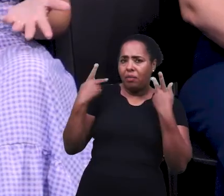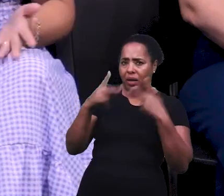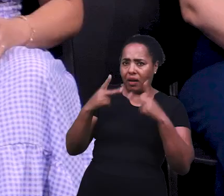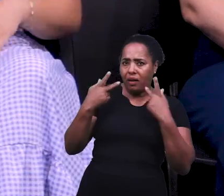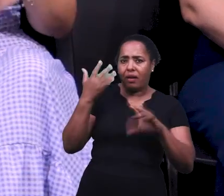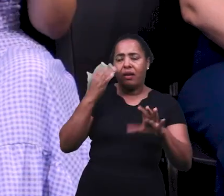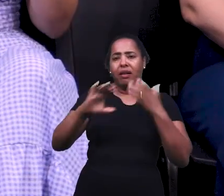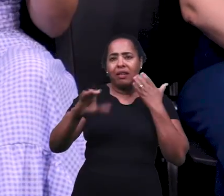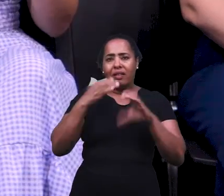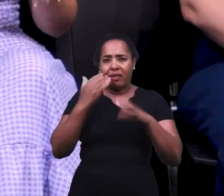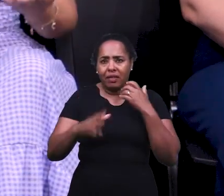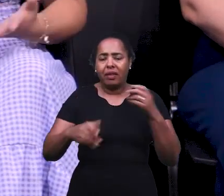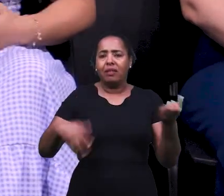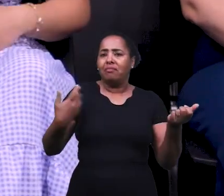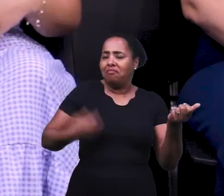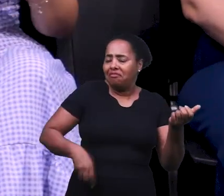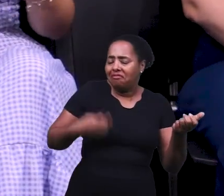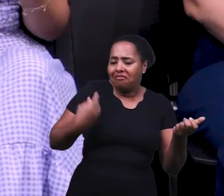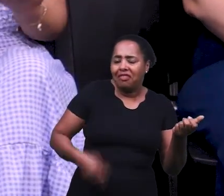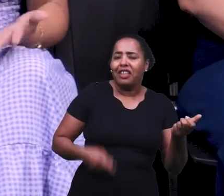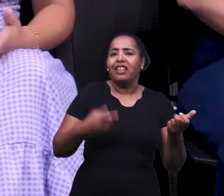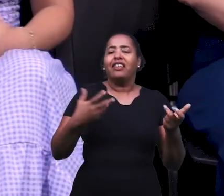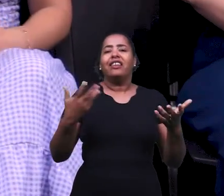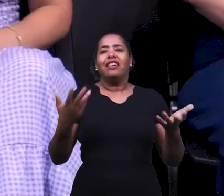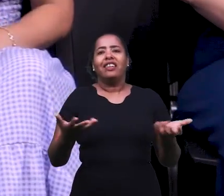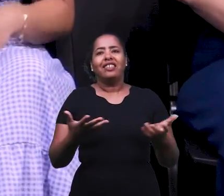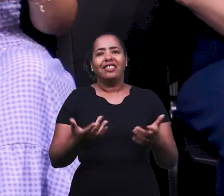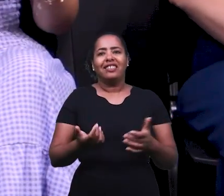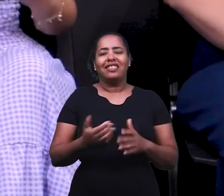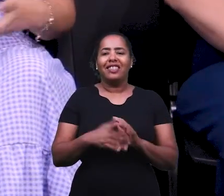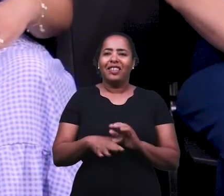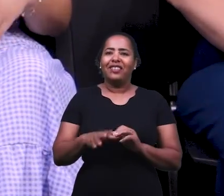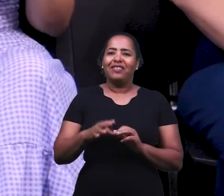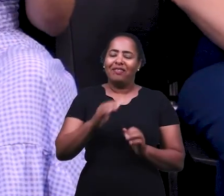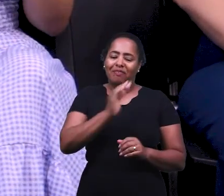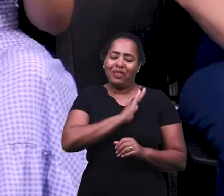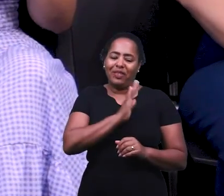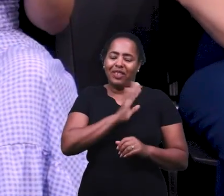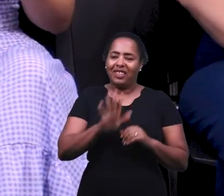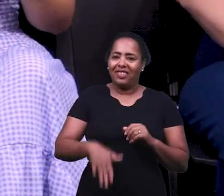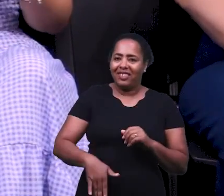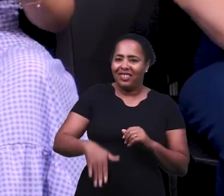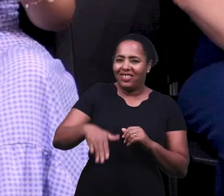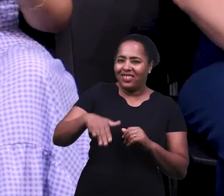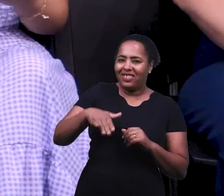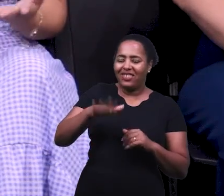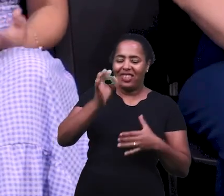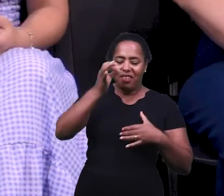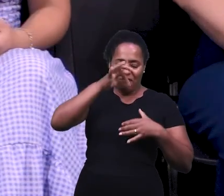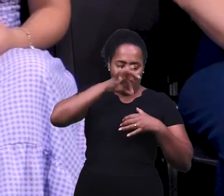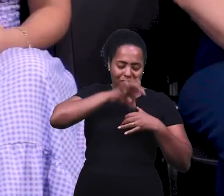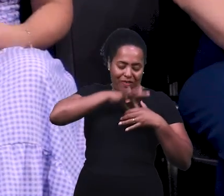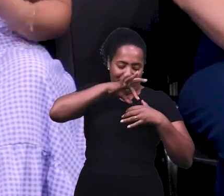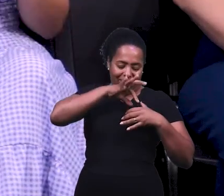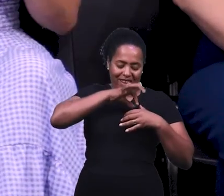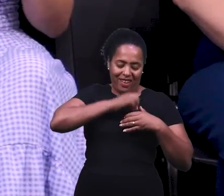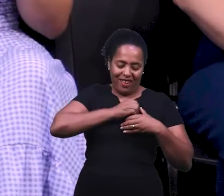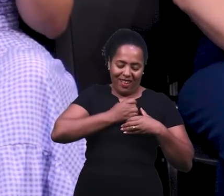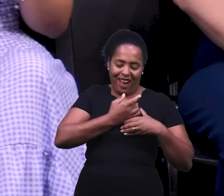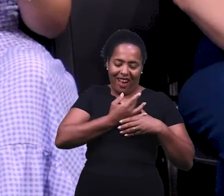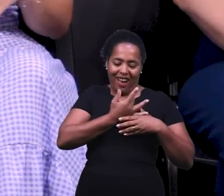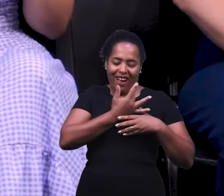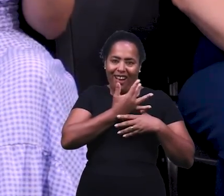nesse meio. Ele pregando, ele cantando, tocando, e isso no meu coração desde criança, né? E